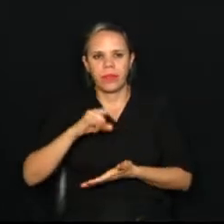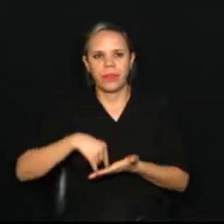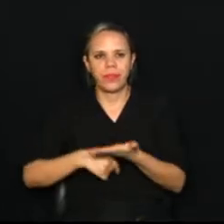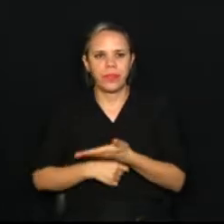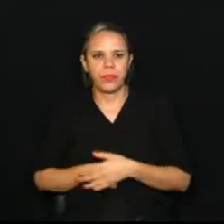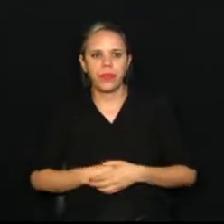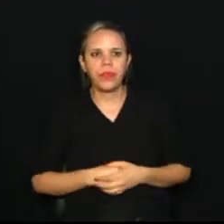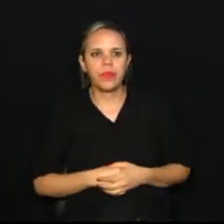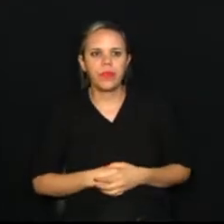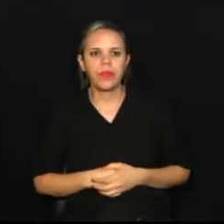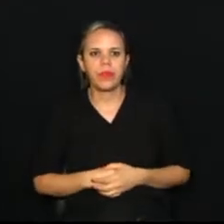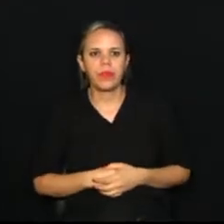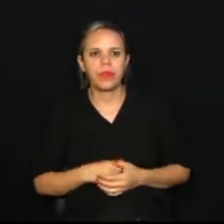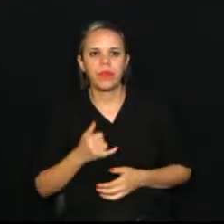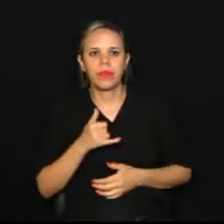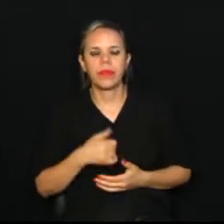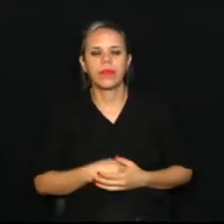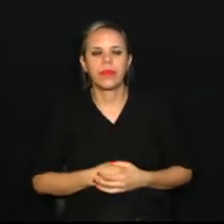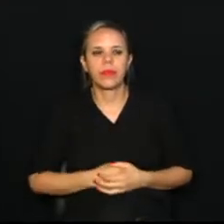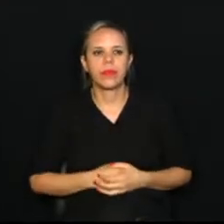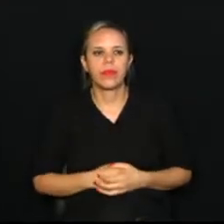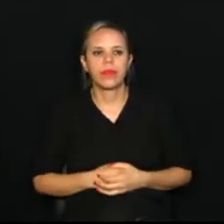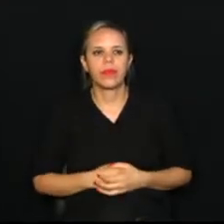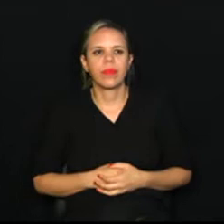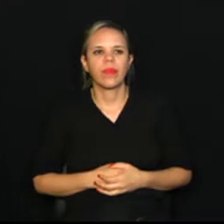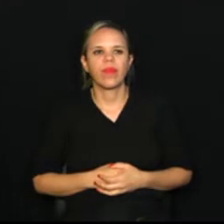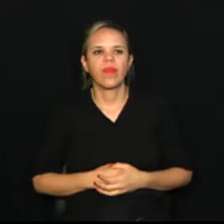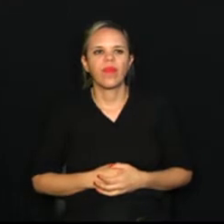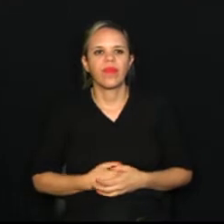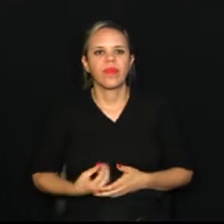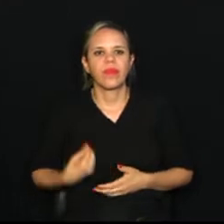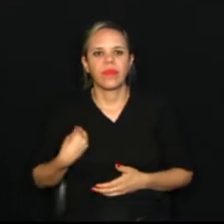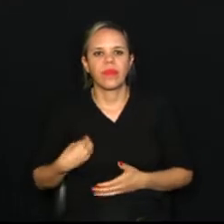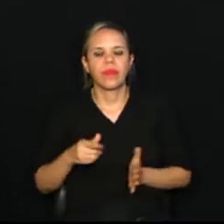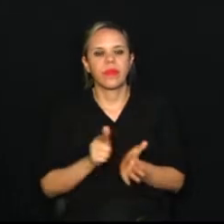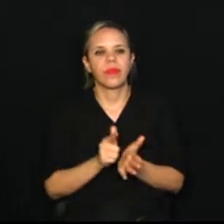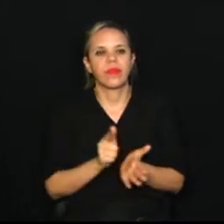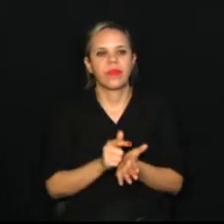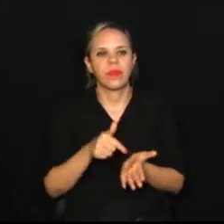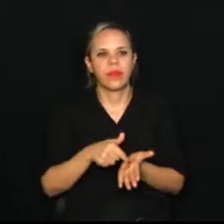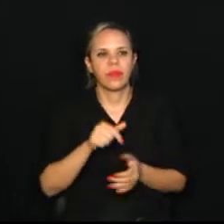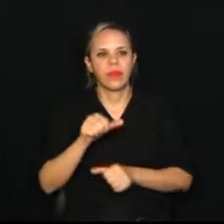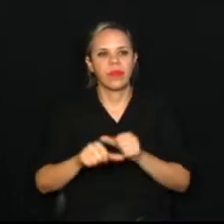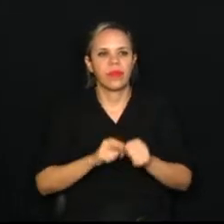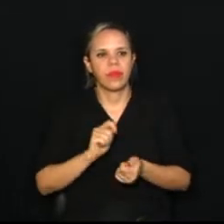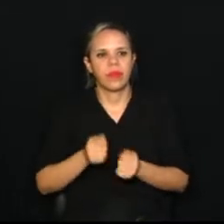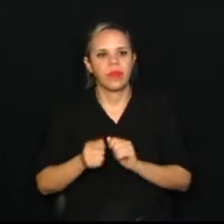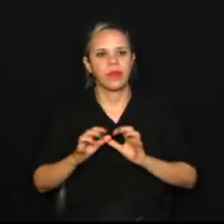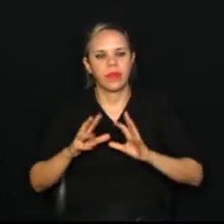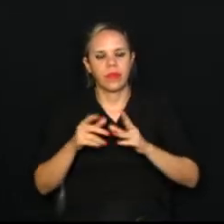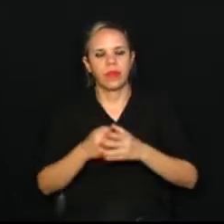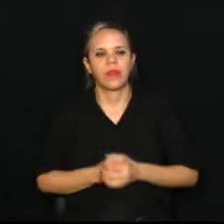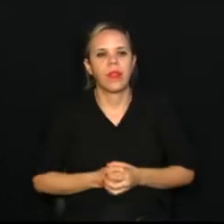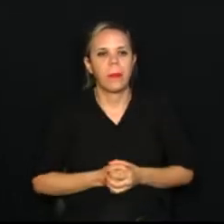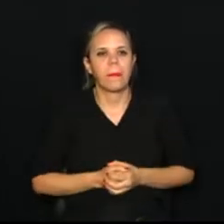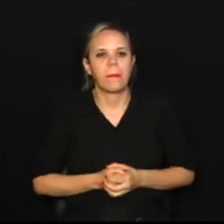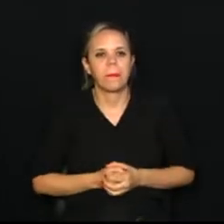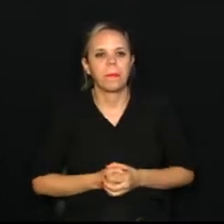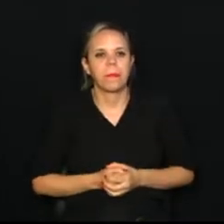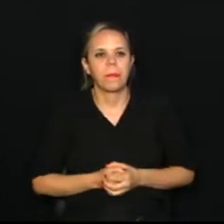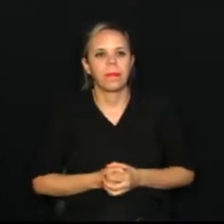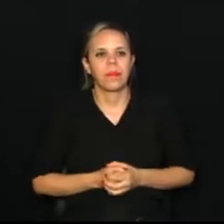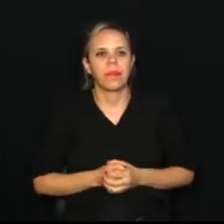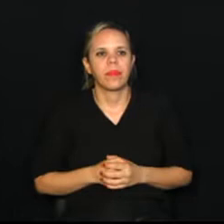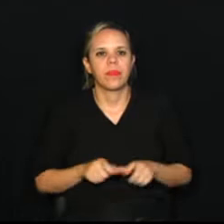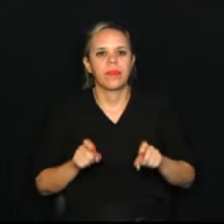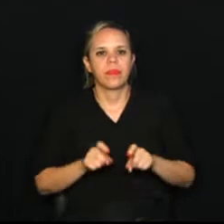documentos de forma eletrônica. Aquilo que estava em papel pode ser transformado tudo em meio